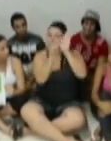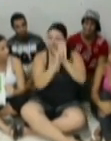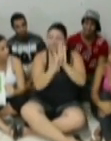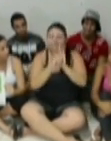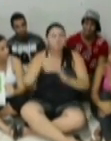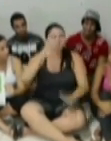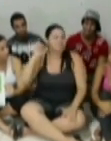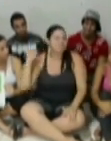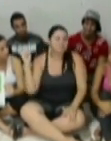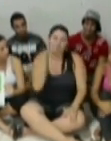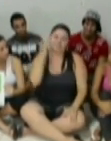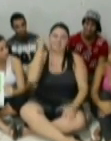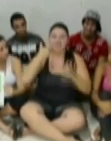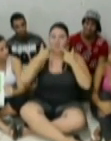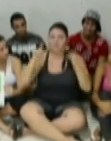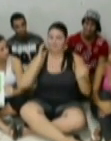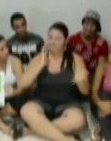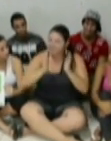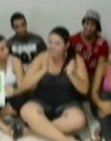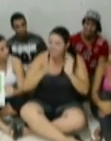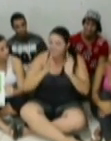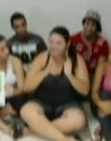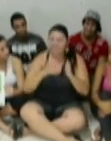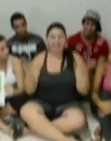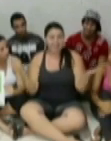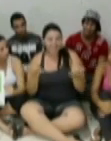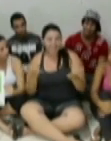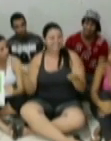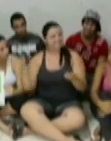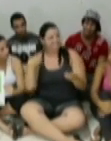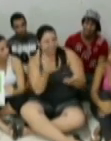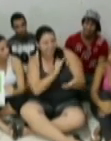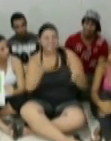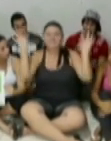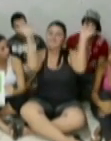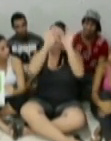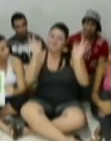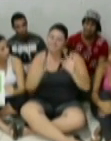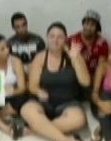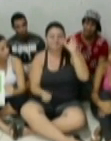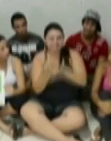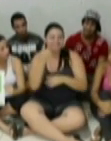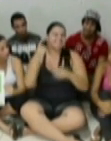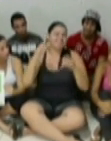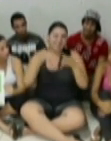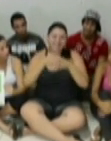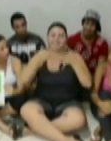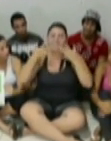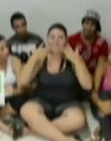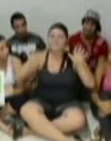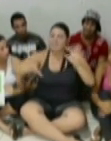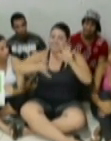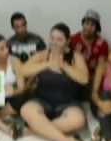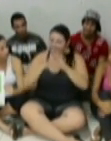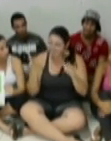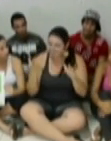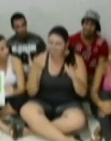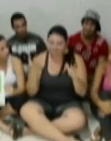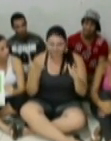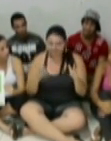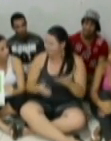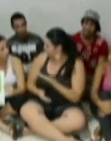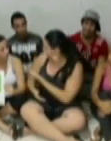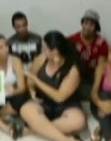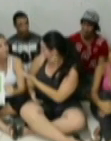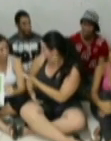para que o ouvinte entenda que nós temos uma cultura, nós temos a língua de sinais e que ela é muito importante para a gente. Hoje nós estamos muito felizes porque o grupo de